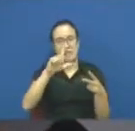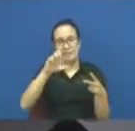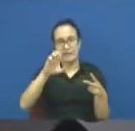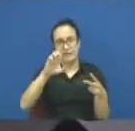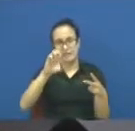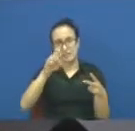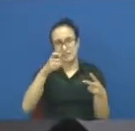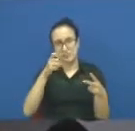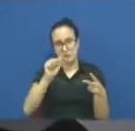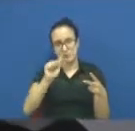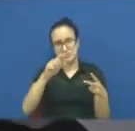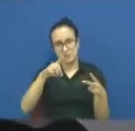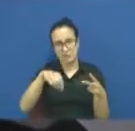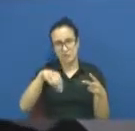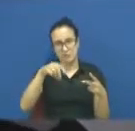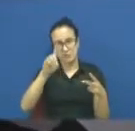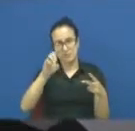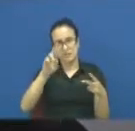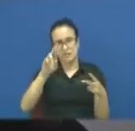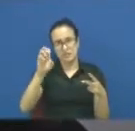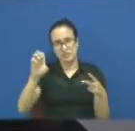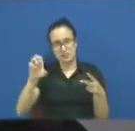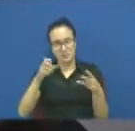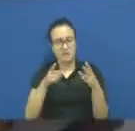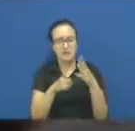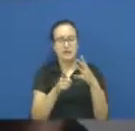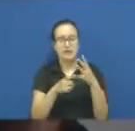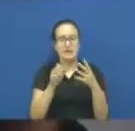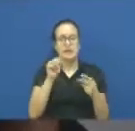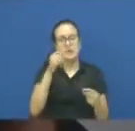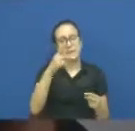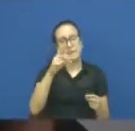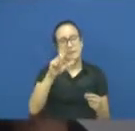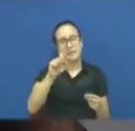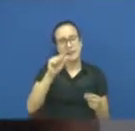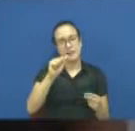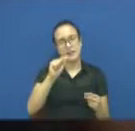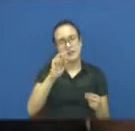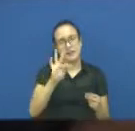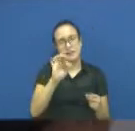amiga Patrícia e Rodrigo José Soares.